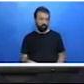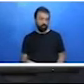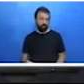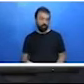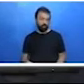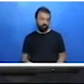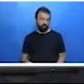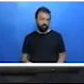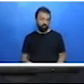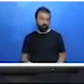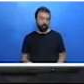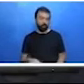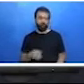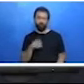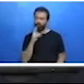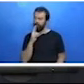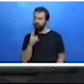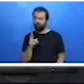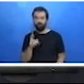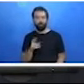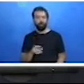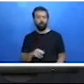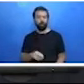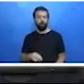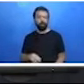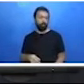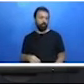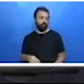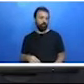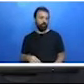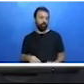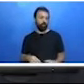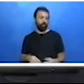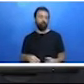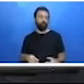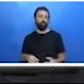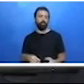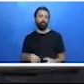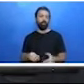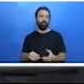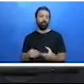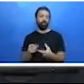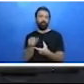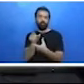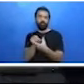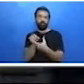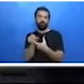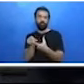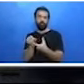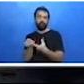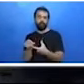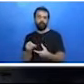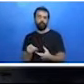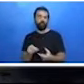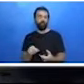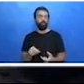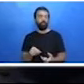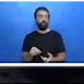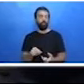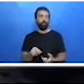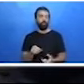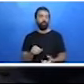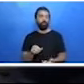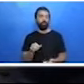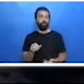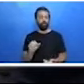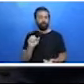sem resposta errada, digam onde é que está a sílaba arretada. Que sílaba arretada é essa que ele está se